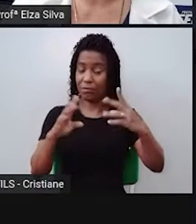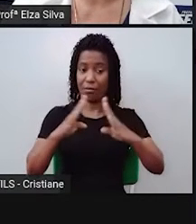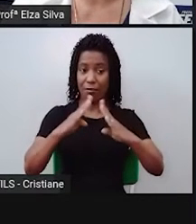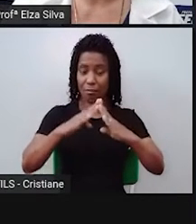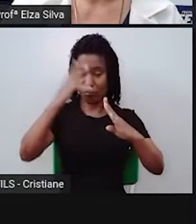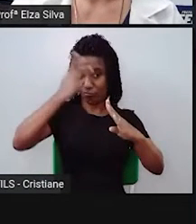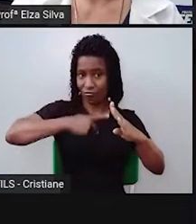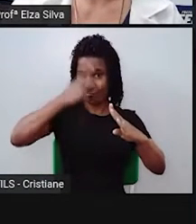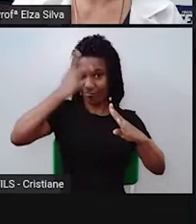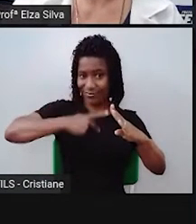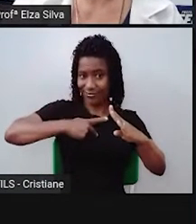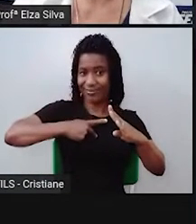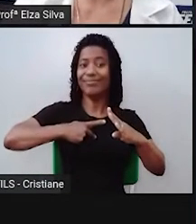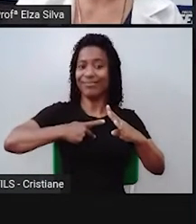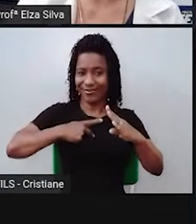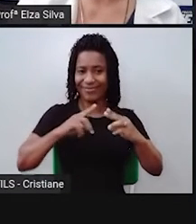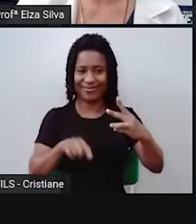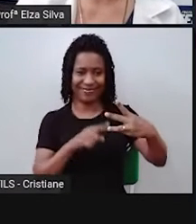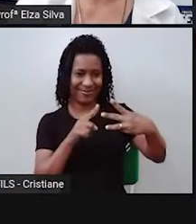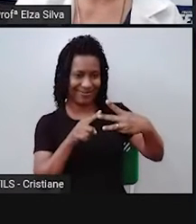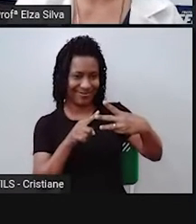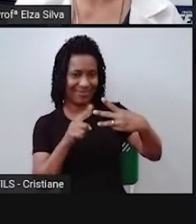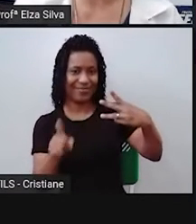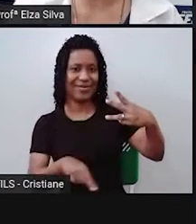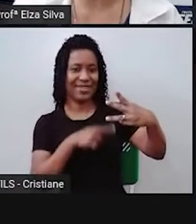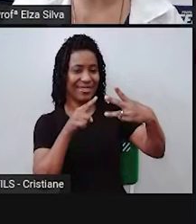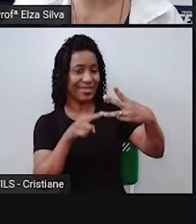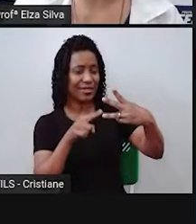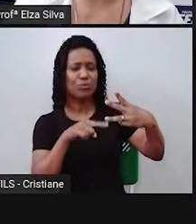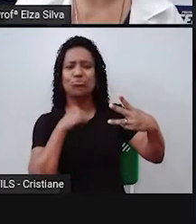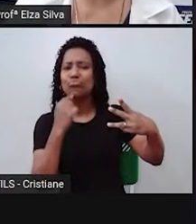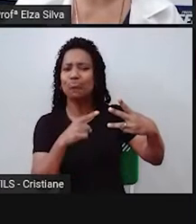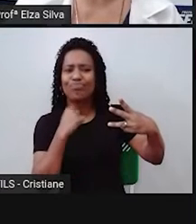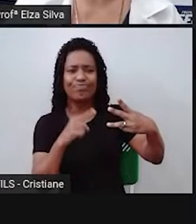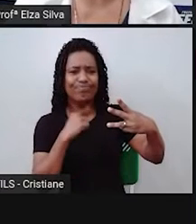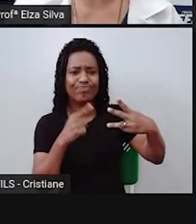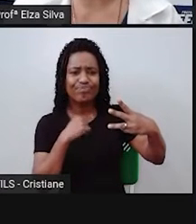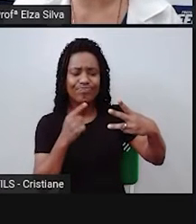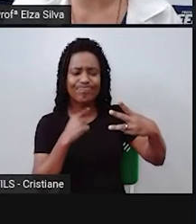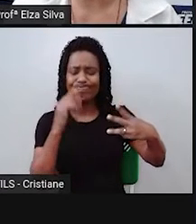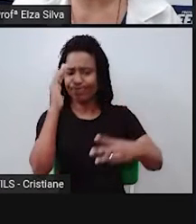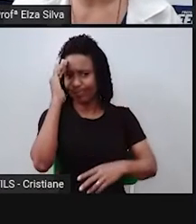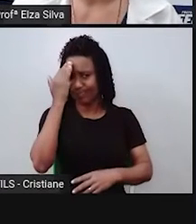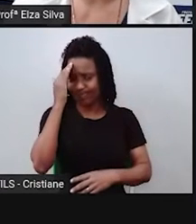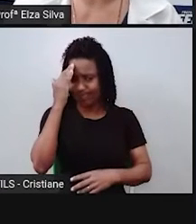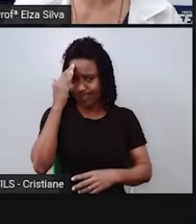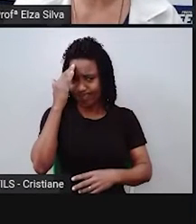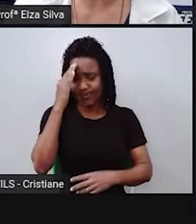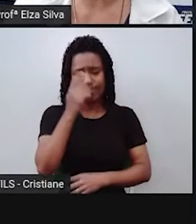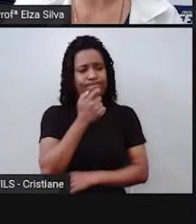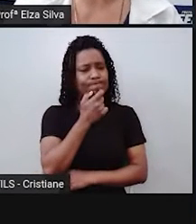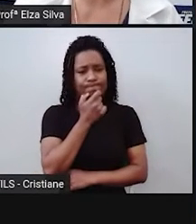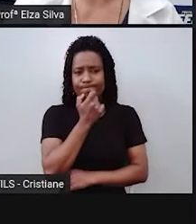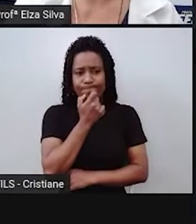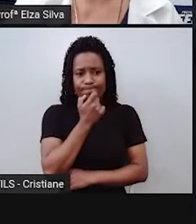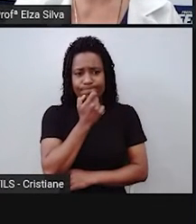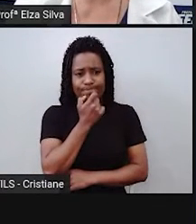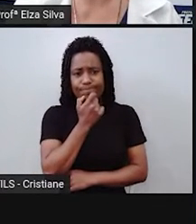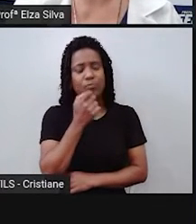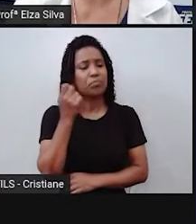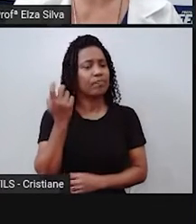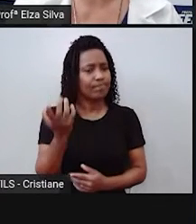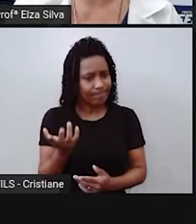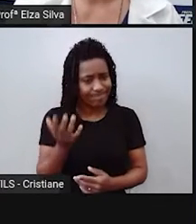homework. E aquelas doubts, aquelas dúvidas que surgem no decorrer da aula, que é muito natural do